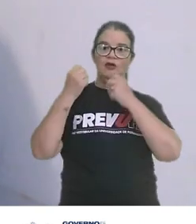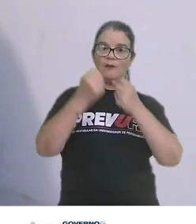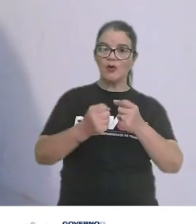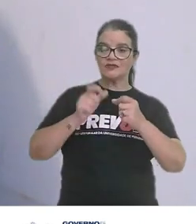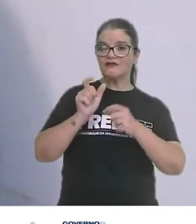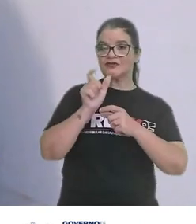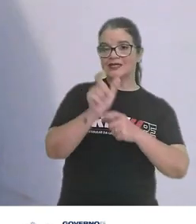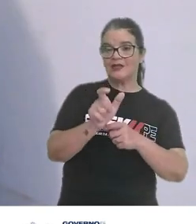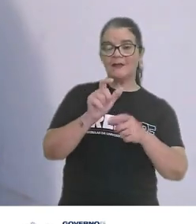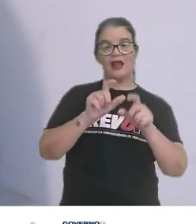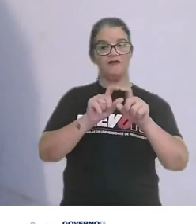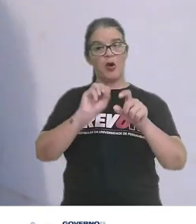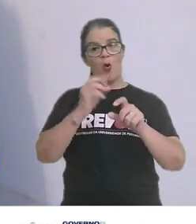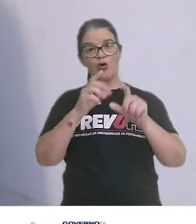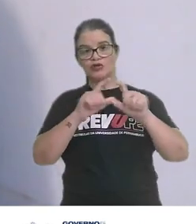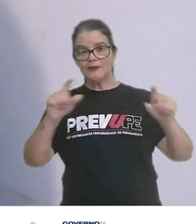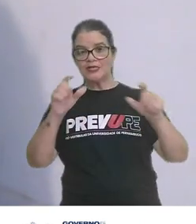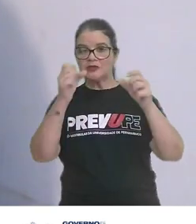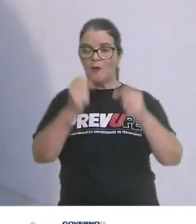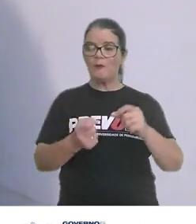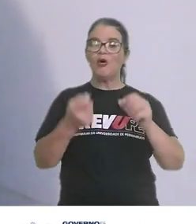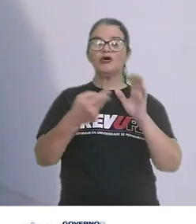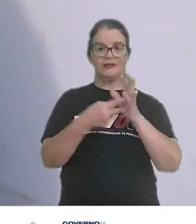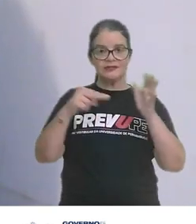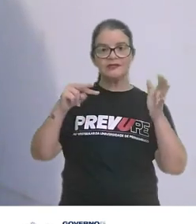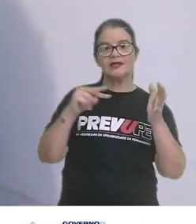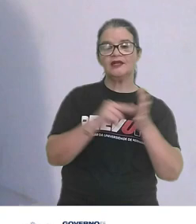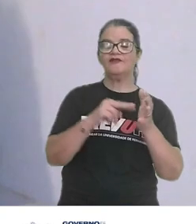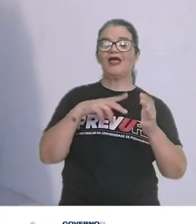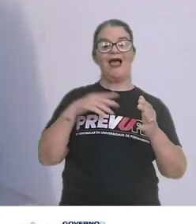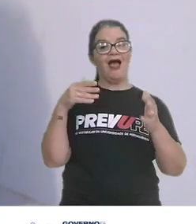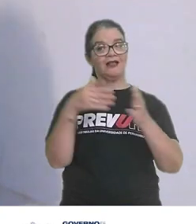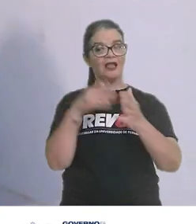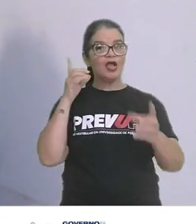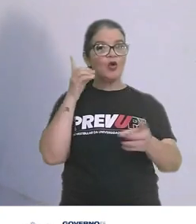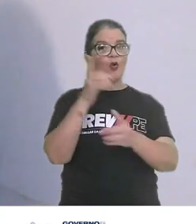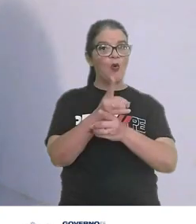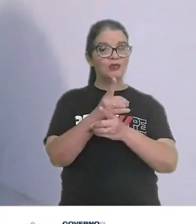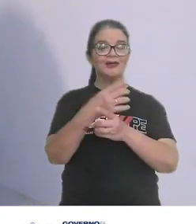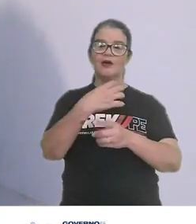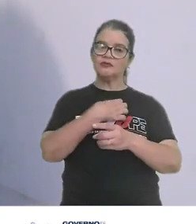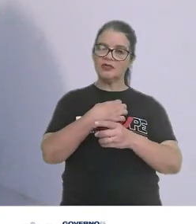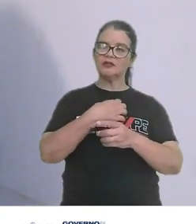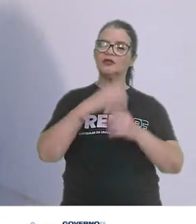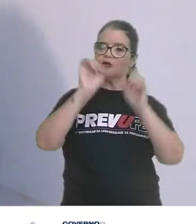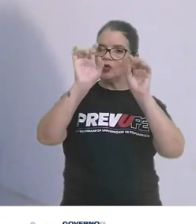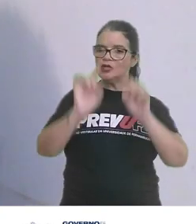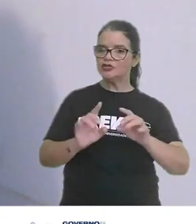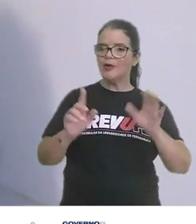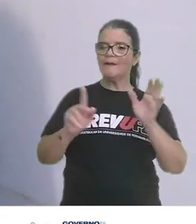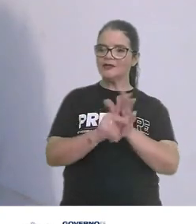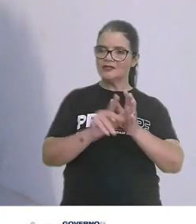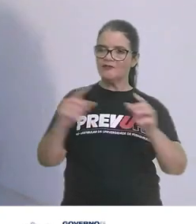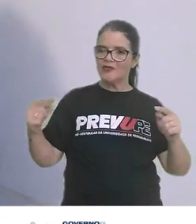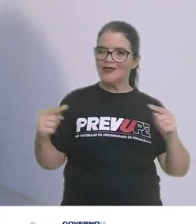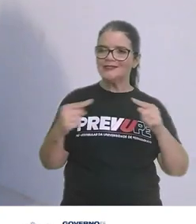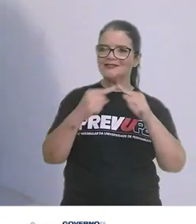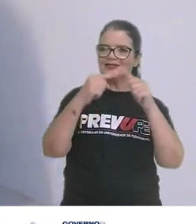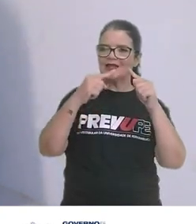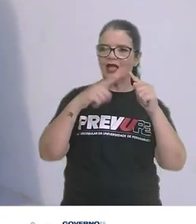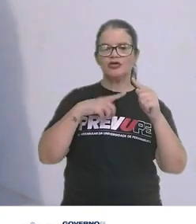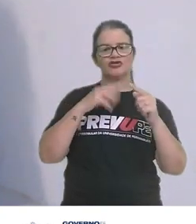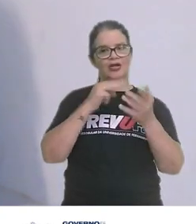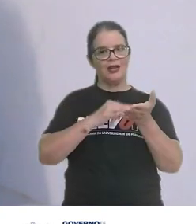que essa palavra ou que essa expressão possam significar, até encontrar aquele sentido específico que se